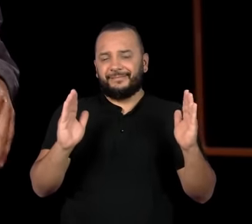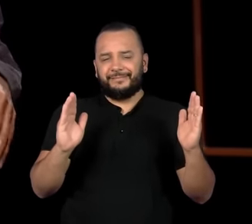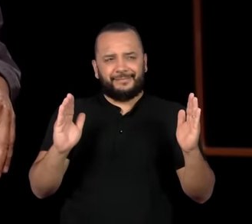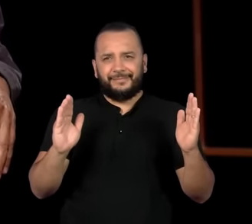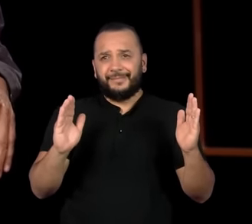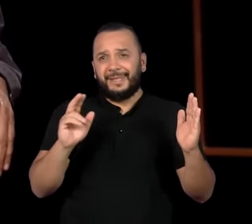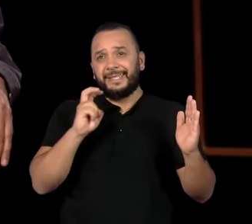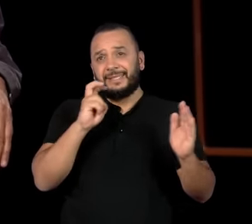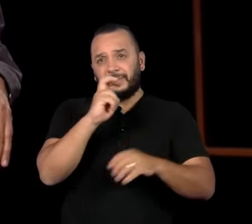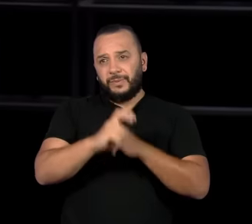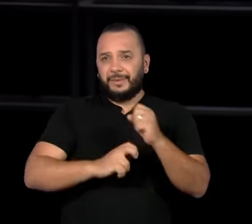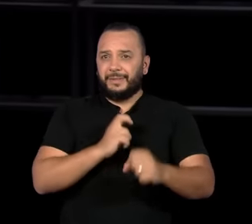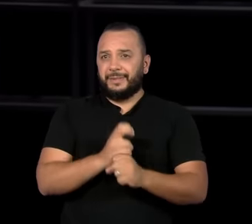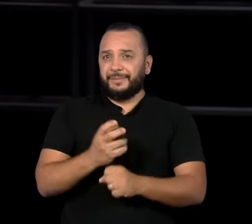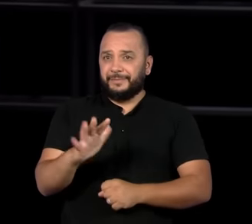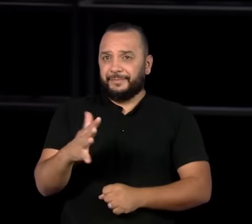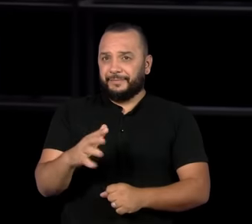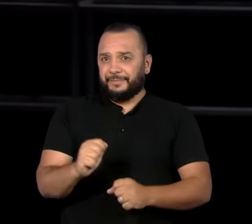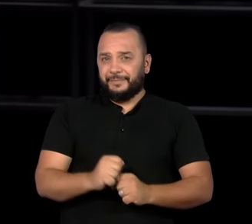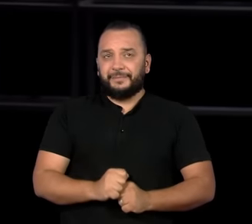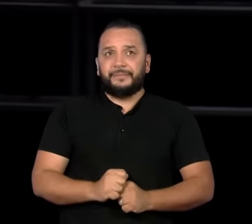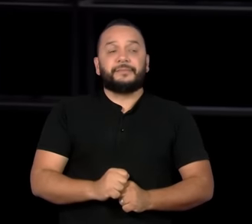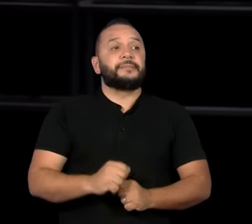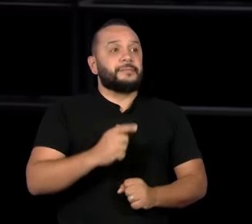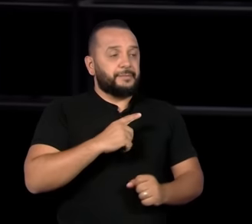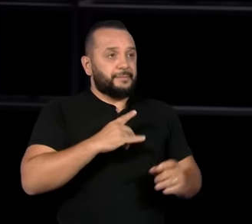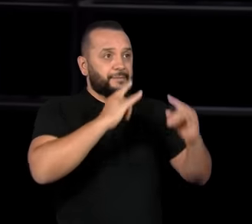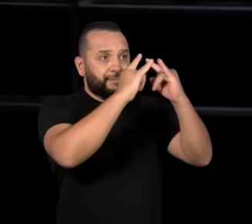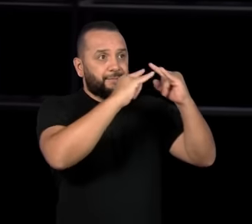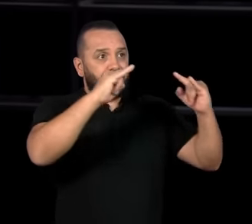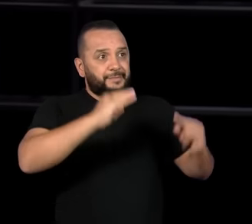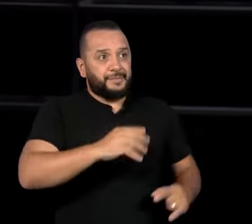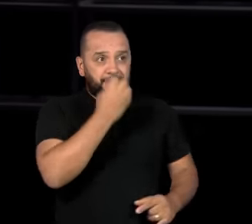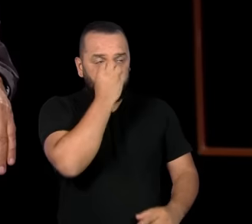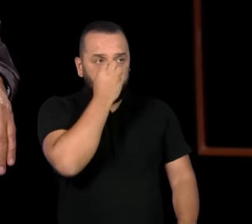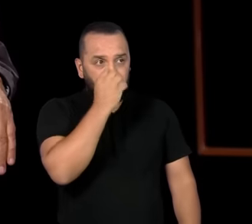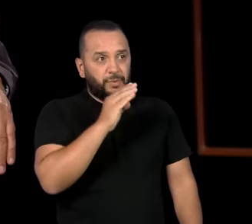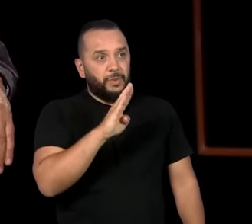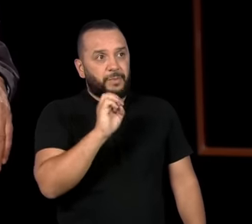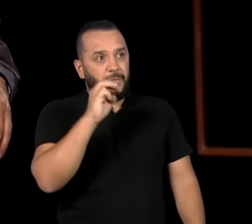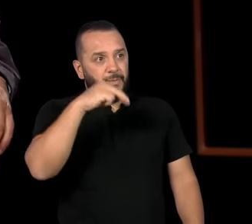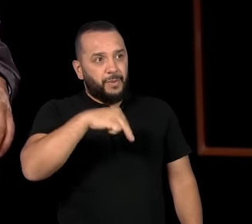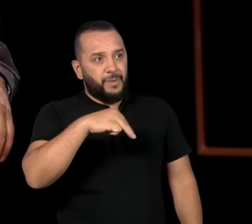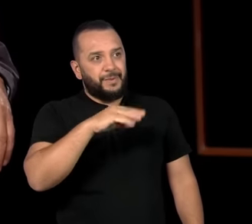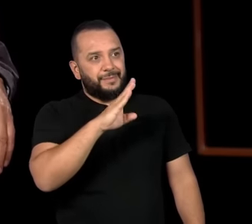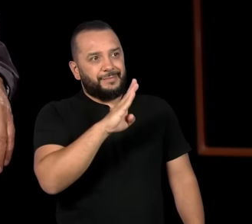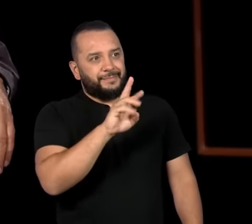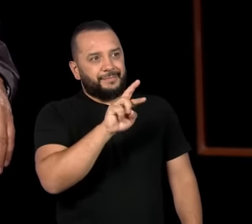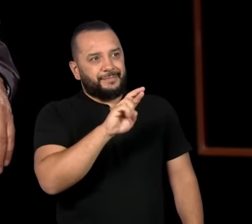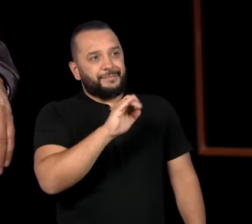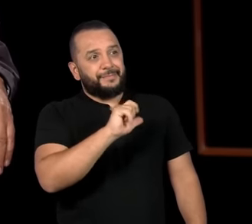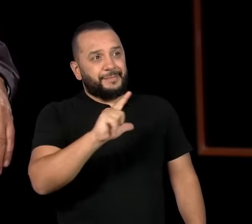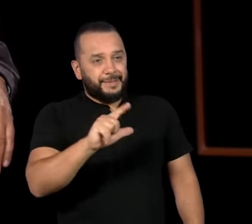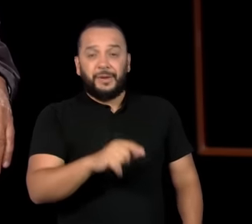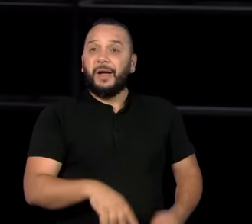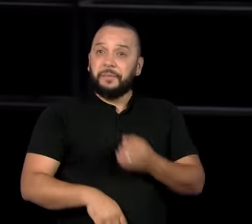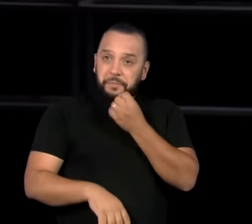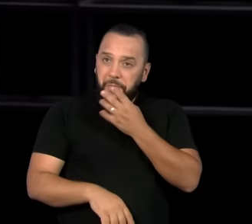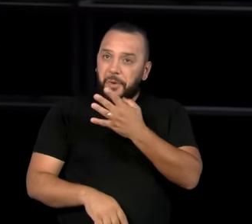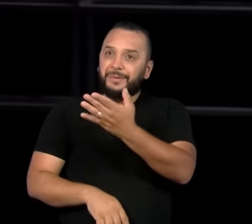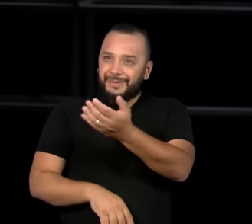durou 5 anos. Mas teve o Circo Bombril, o programa... Circo Bombril, que bom que você me